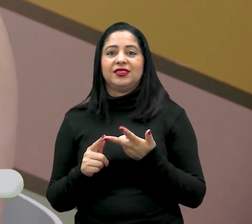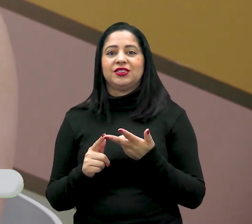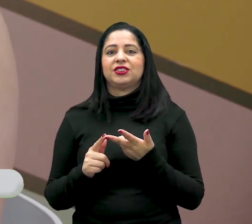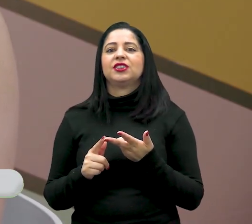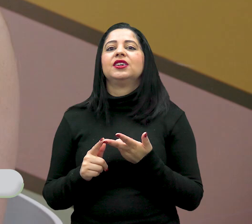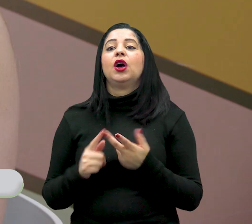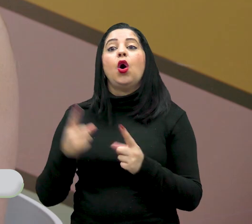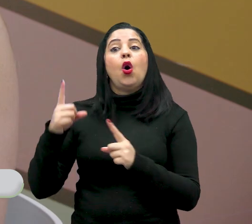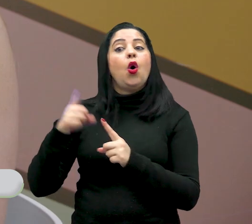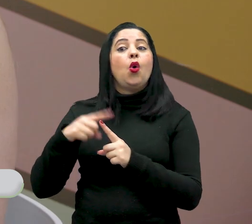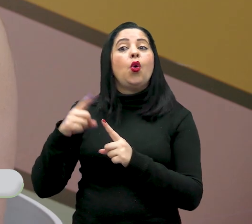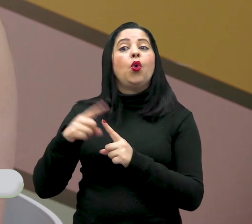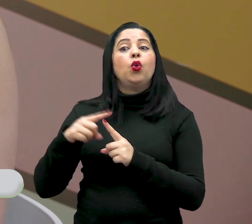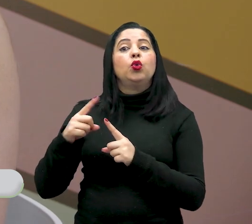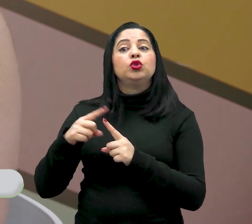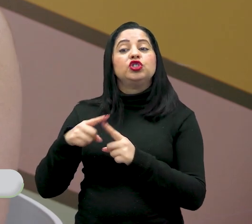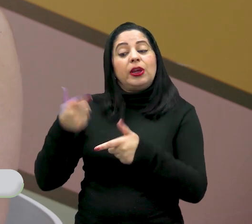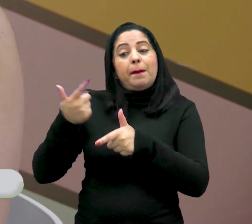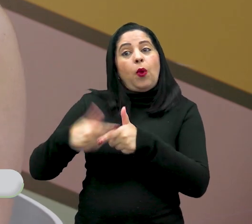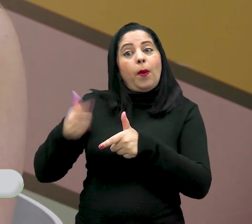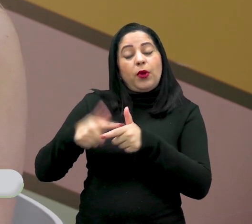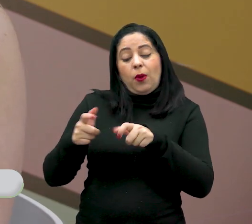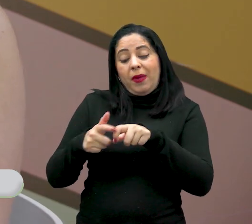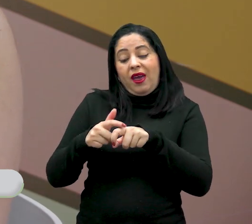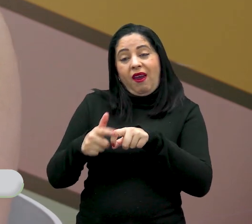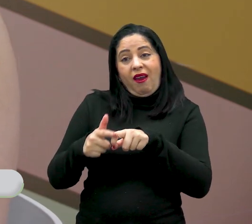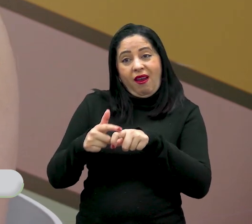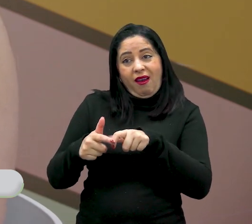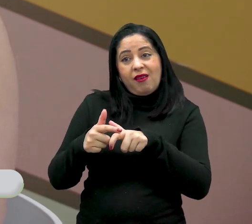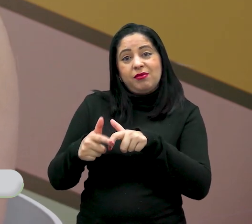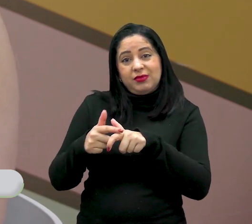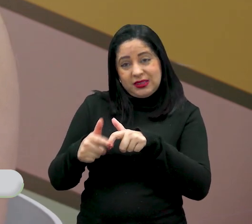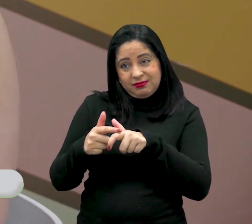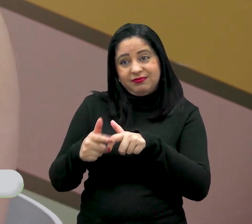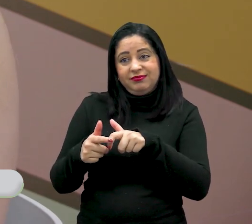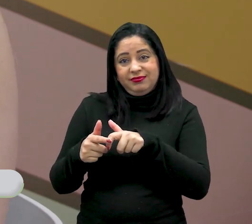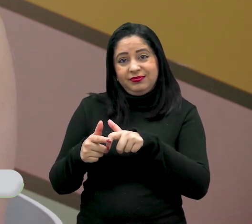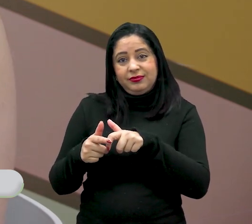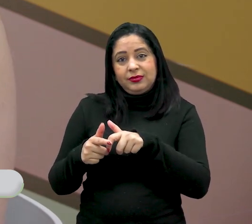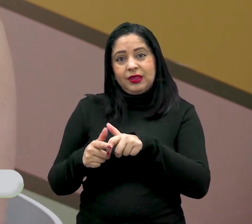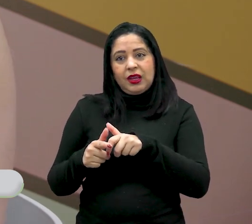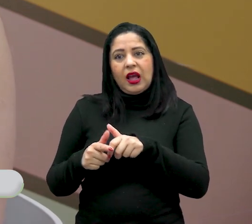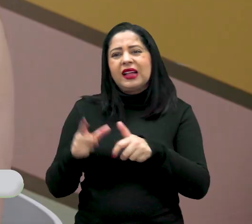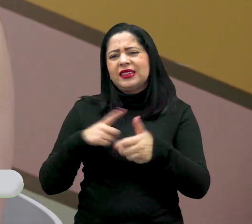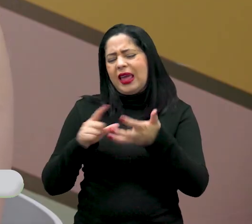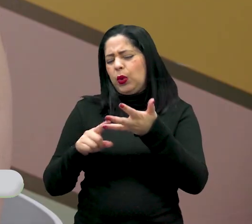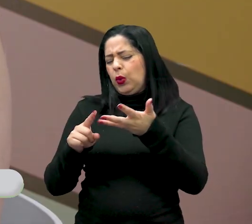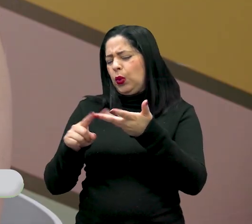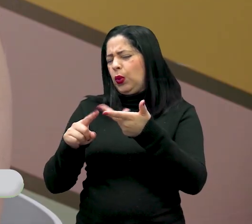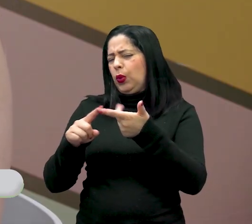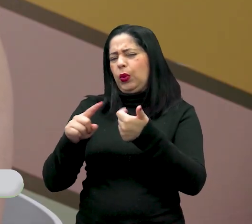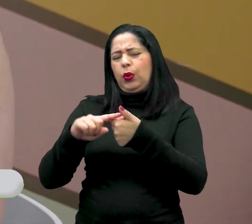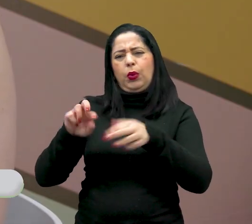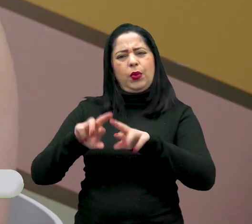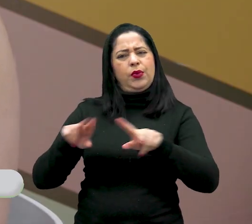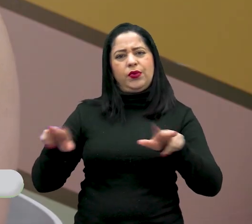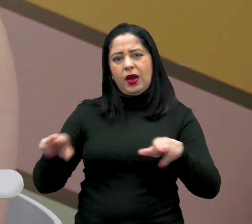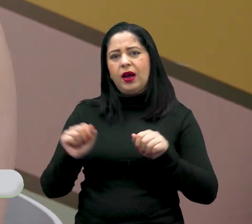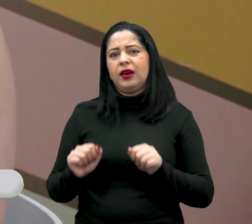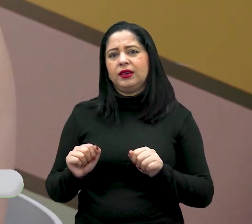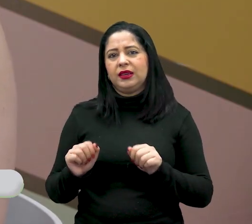Funcionalidade, qual o tipo dessa lesão de menisco, qual lesão, tem outras coisas associadas,